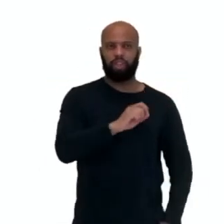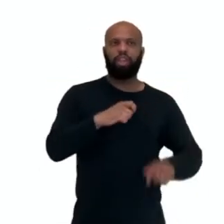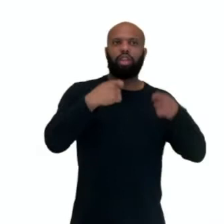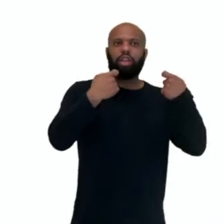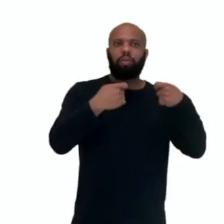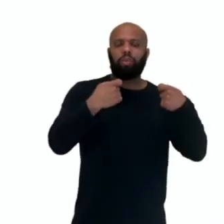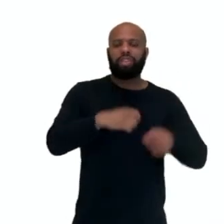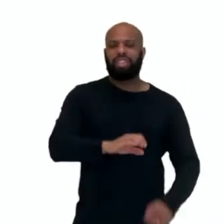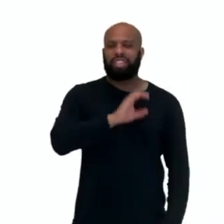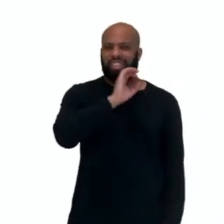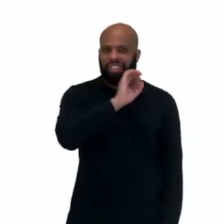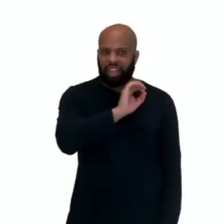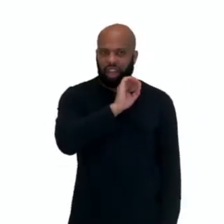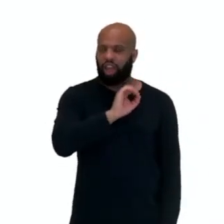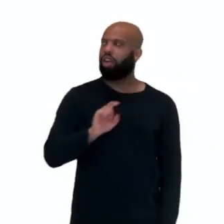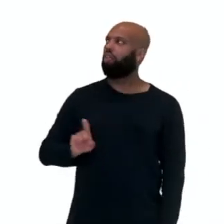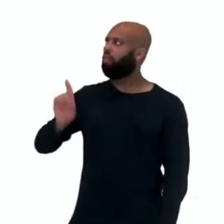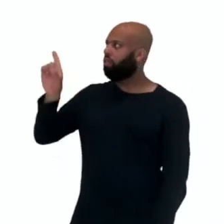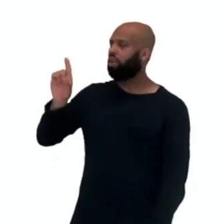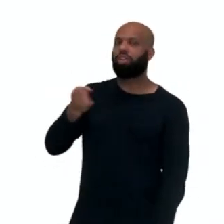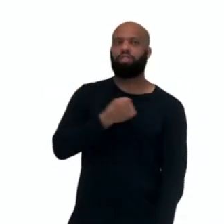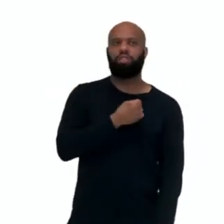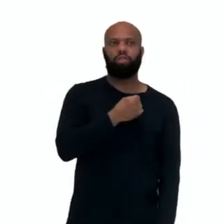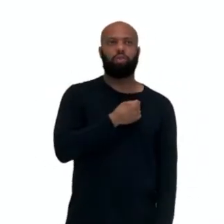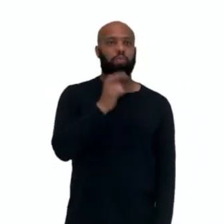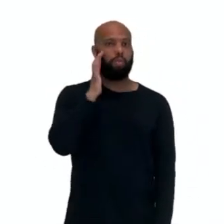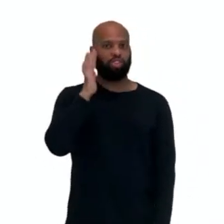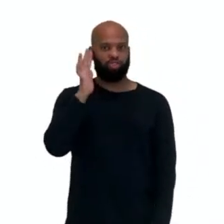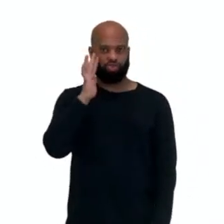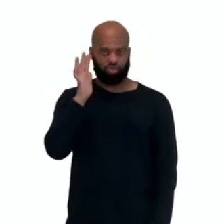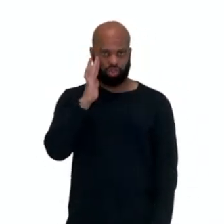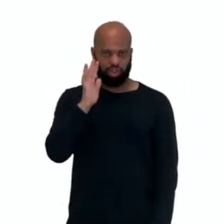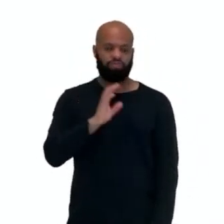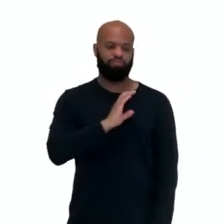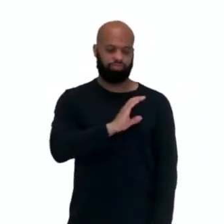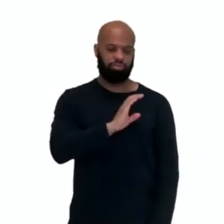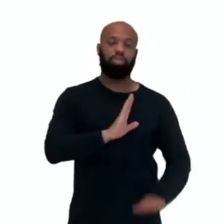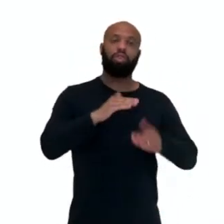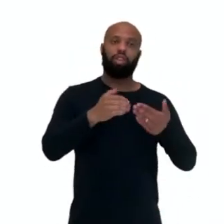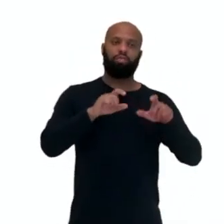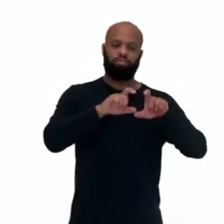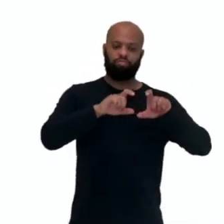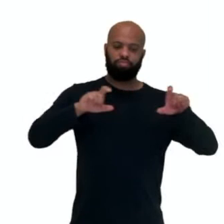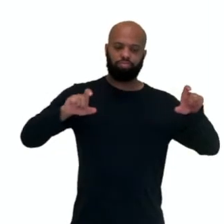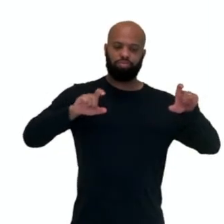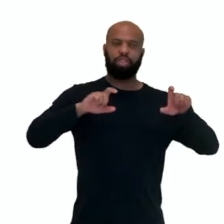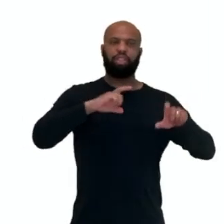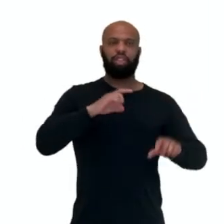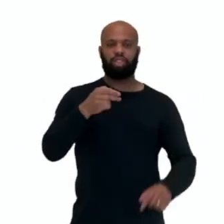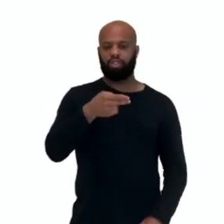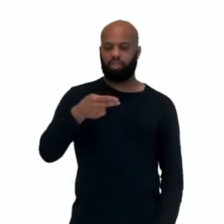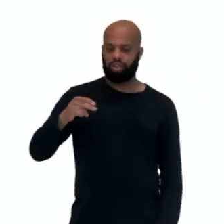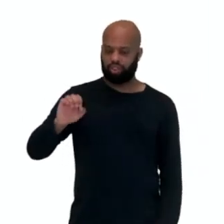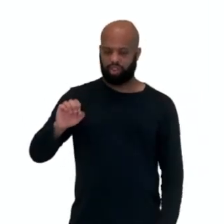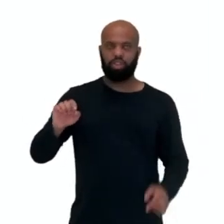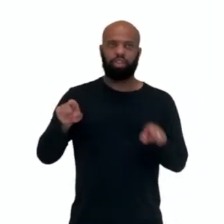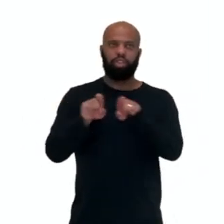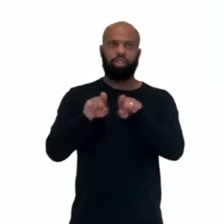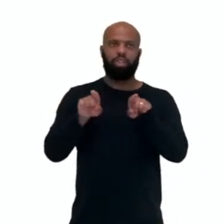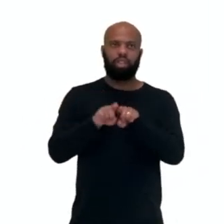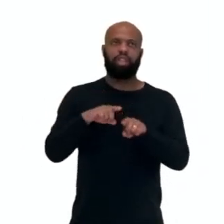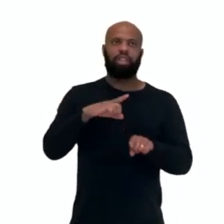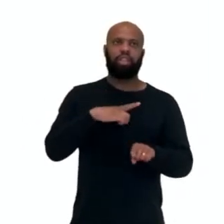zero para que o número seja imaginário puro. Então, esta nossa equação vai ter que ser igual a zero, né? Essa